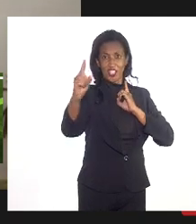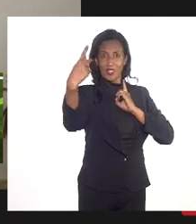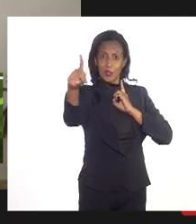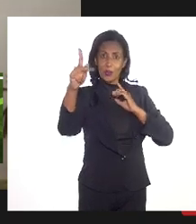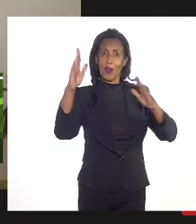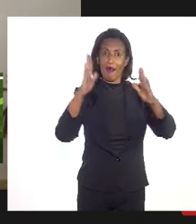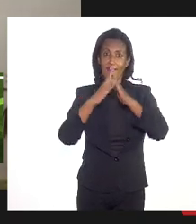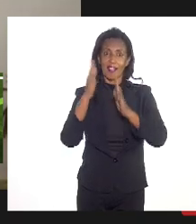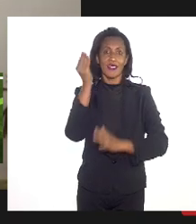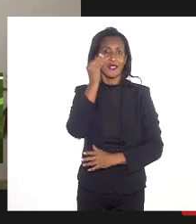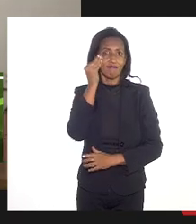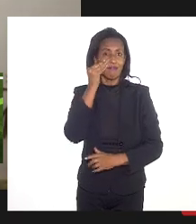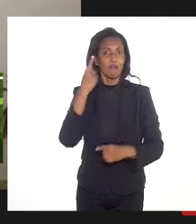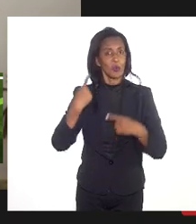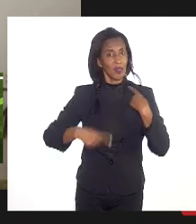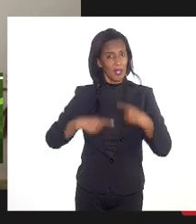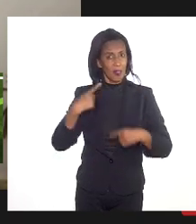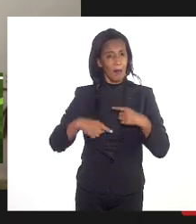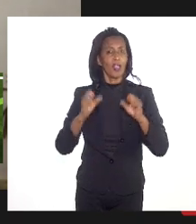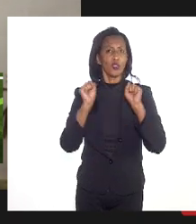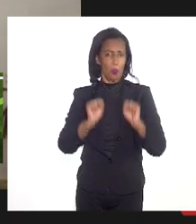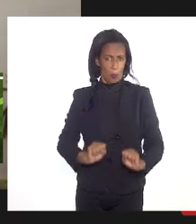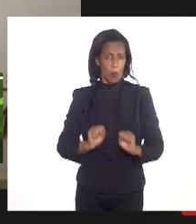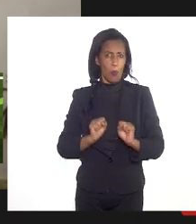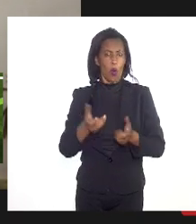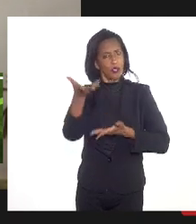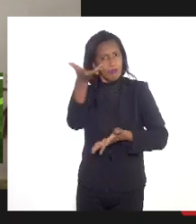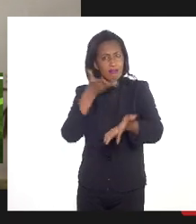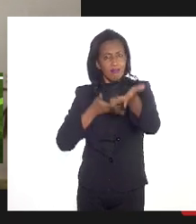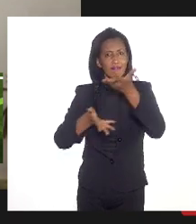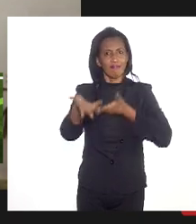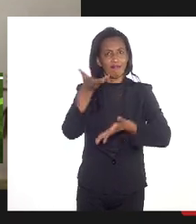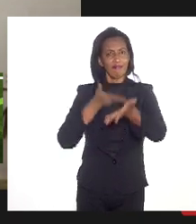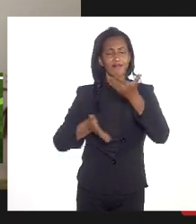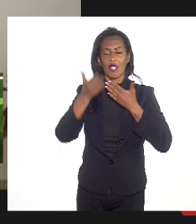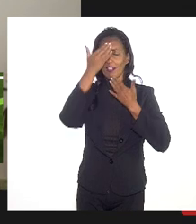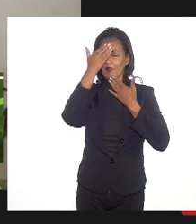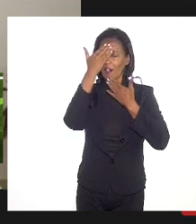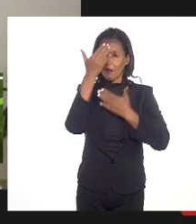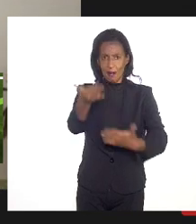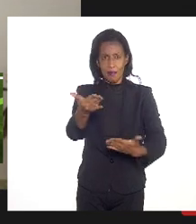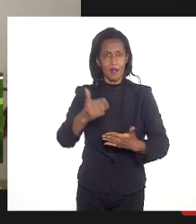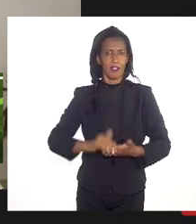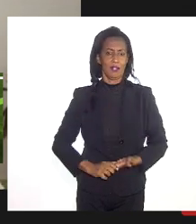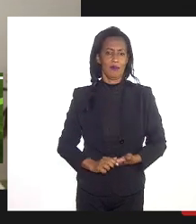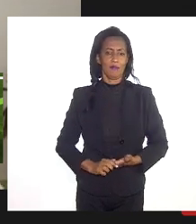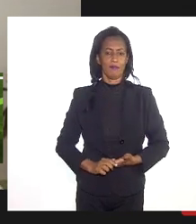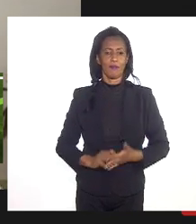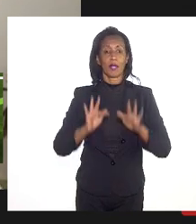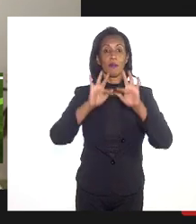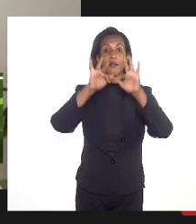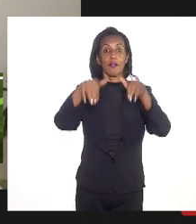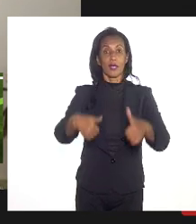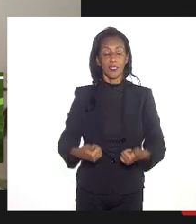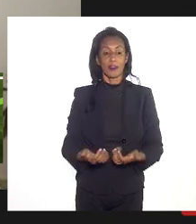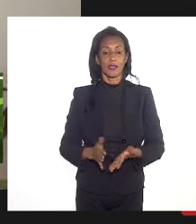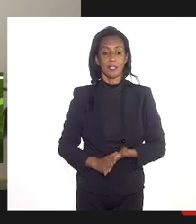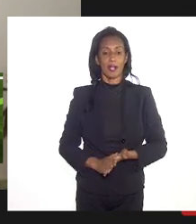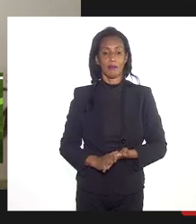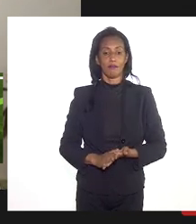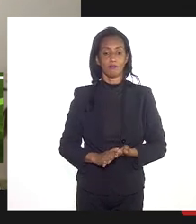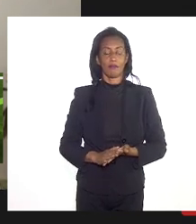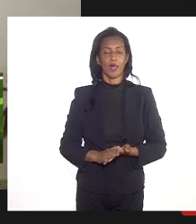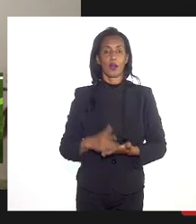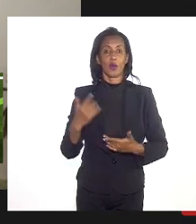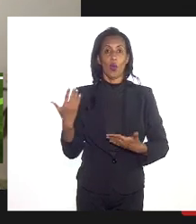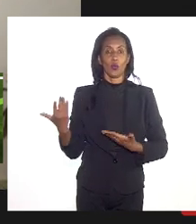casa assistindo esse debate, que possam também participar. Então, agradeço demais. E, para finalizar aqui o nosso rol